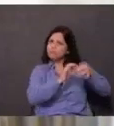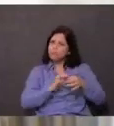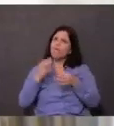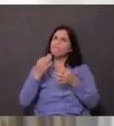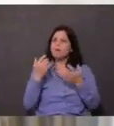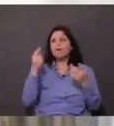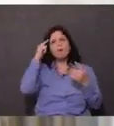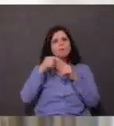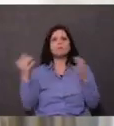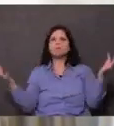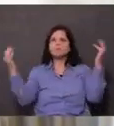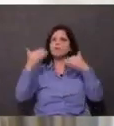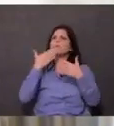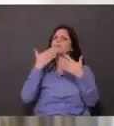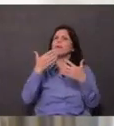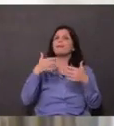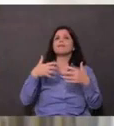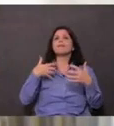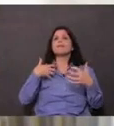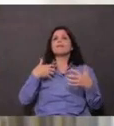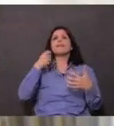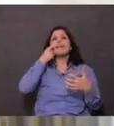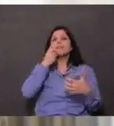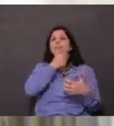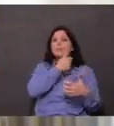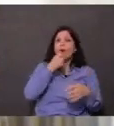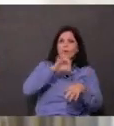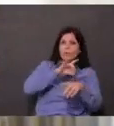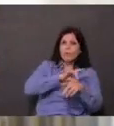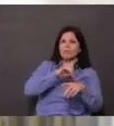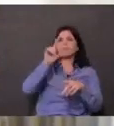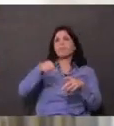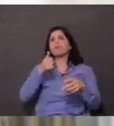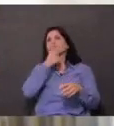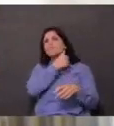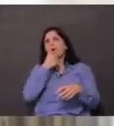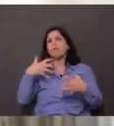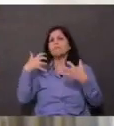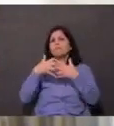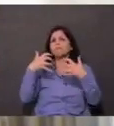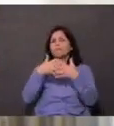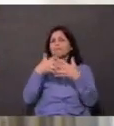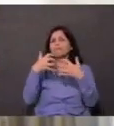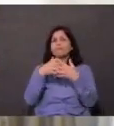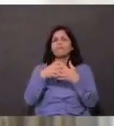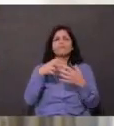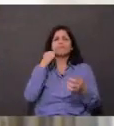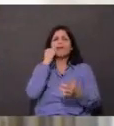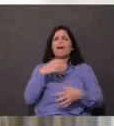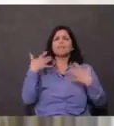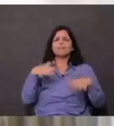pray for the victims of the pandemic, but also the victims of this terrible